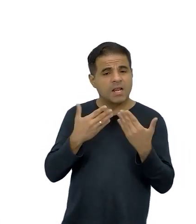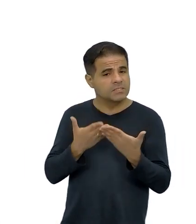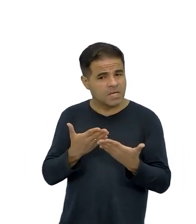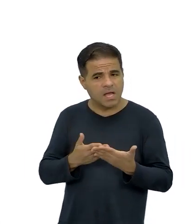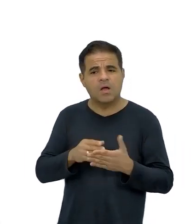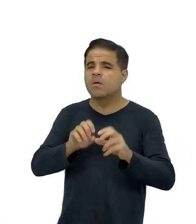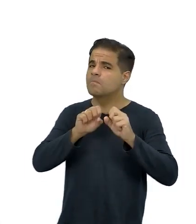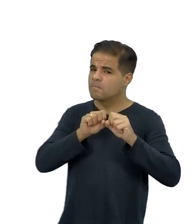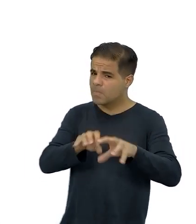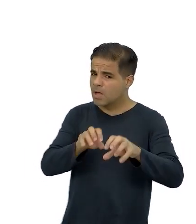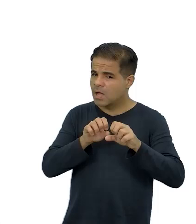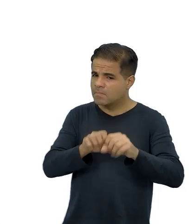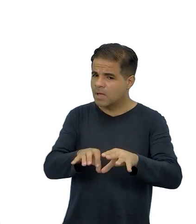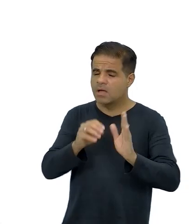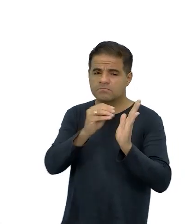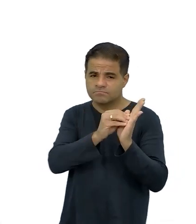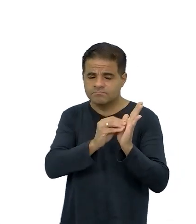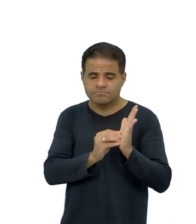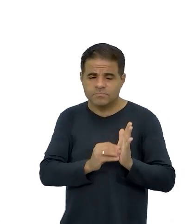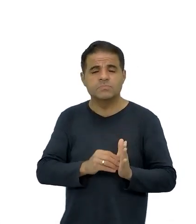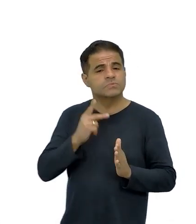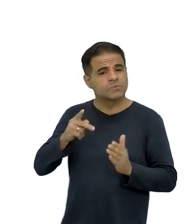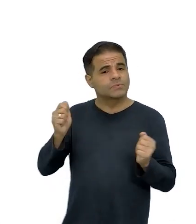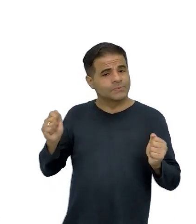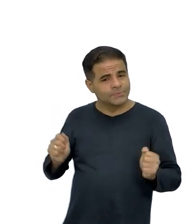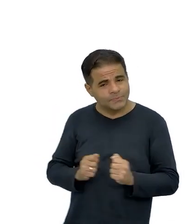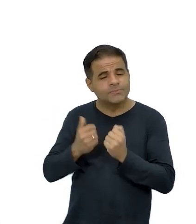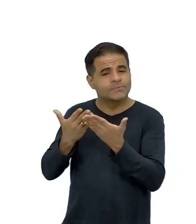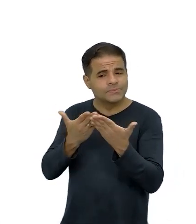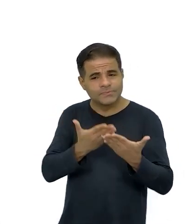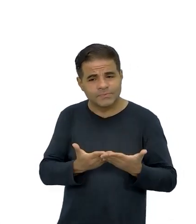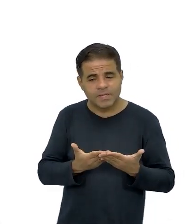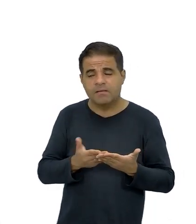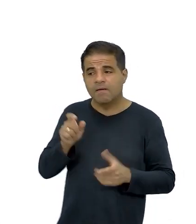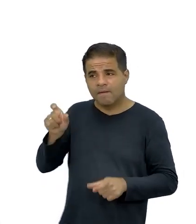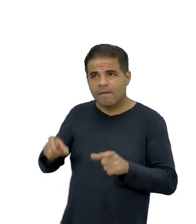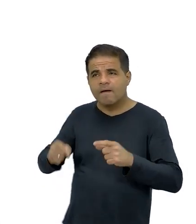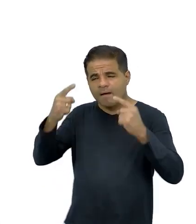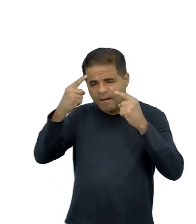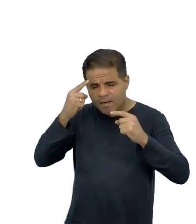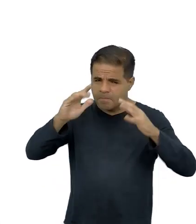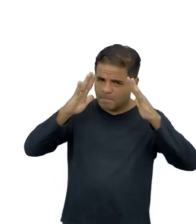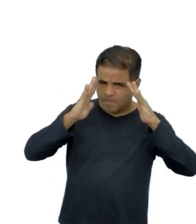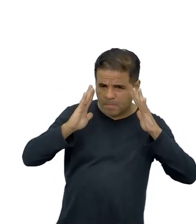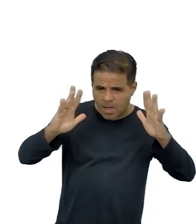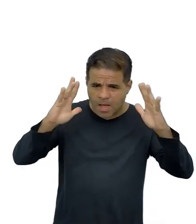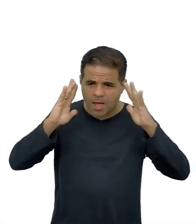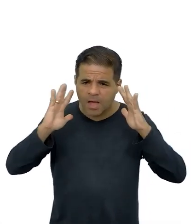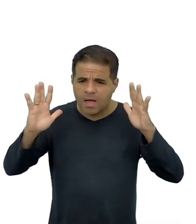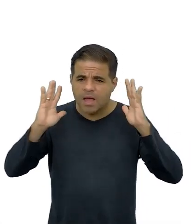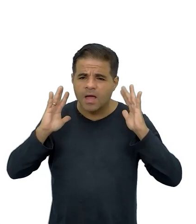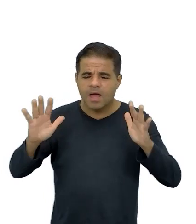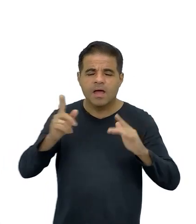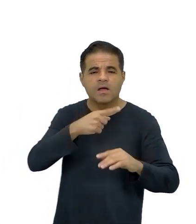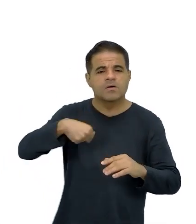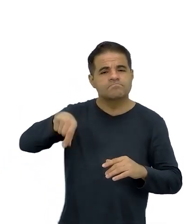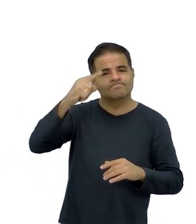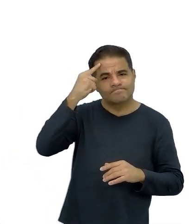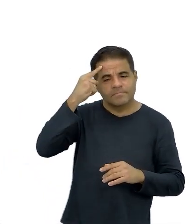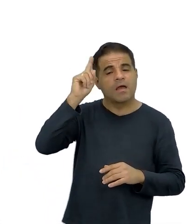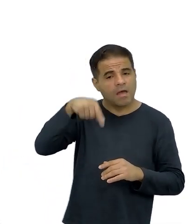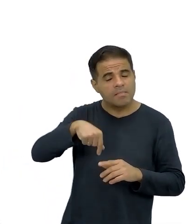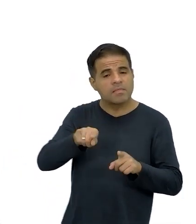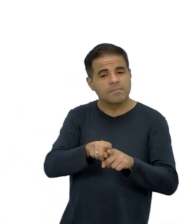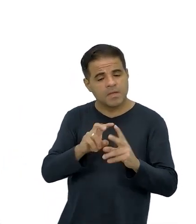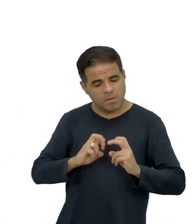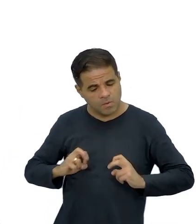realizando atividades de pontuação com seus estudantes, os quais refletem sobre o uso delas. Como também